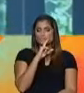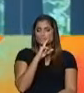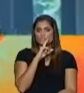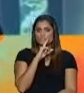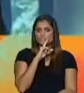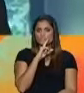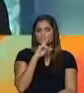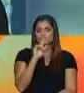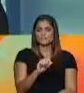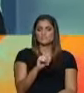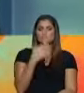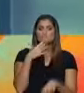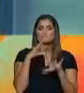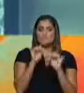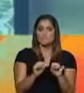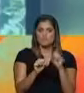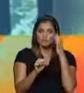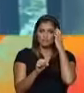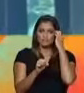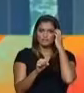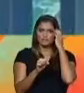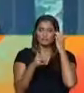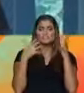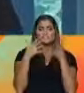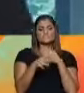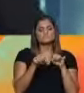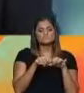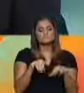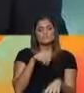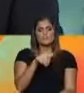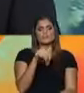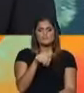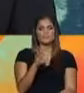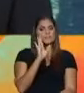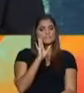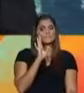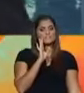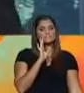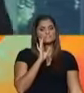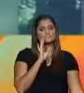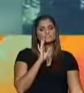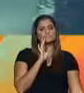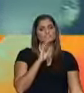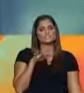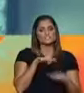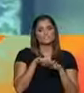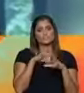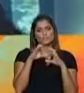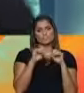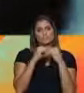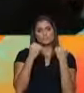pode encomendar estes produtos através de uma divulgação que nós vamos fazer brevemente, através das redes de comunicação